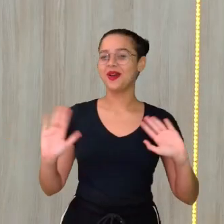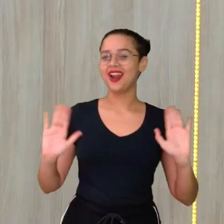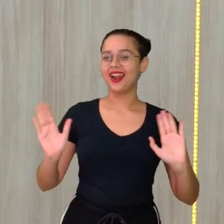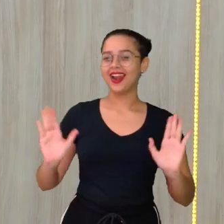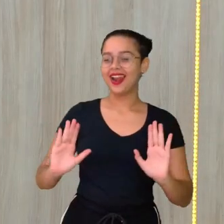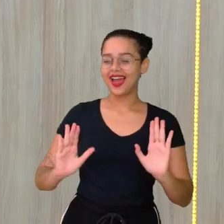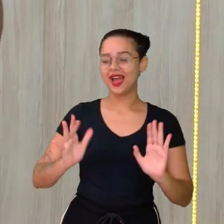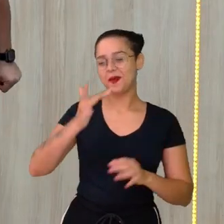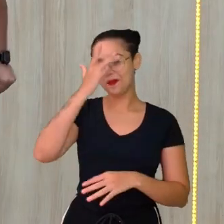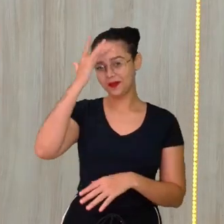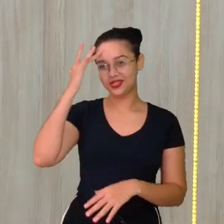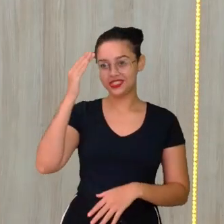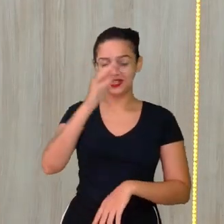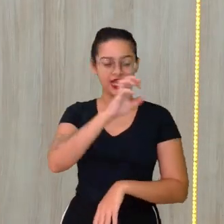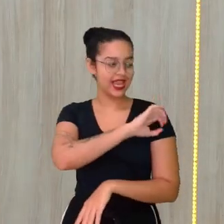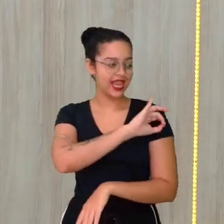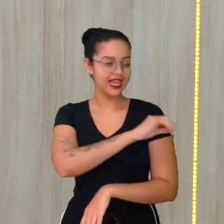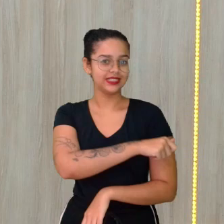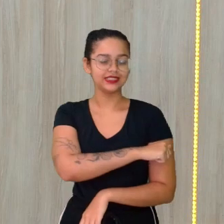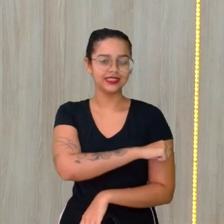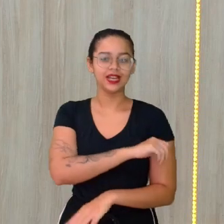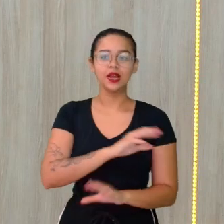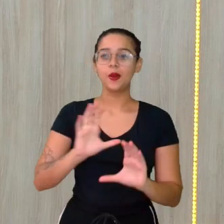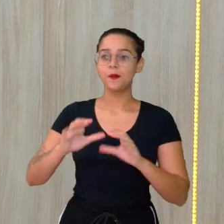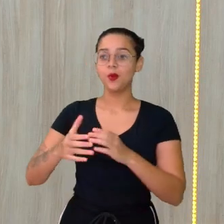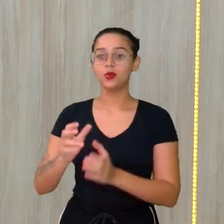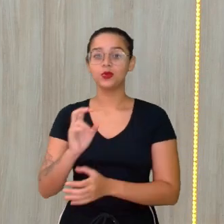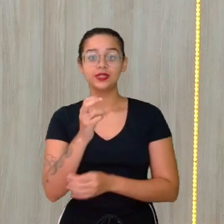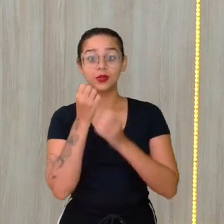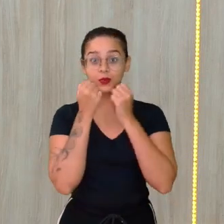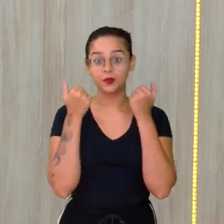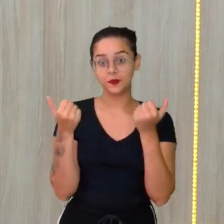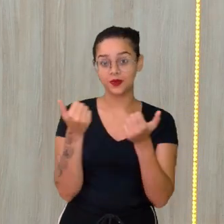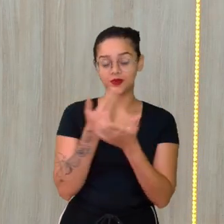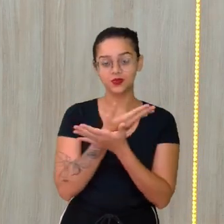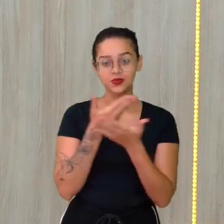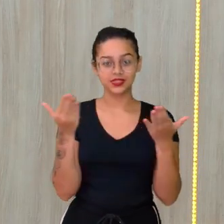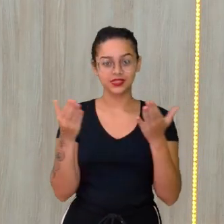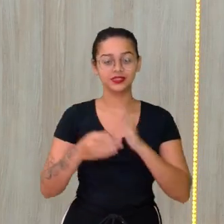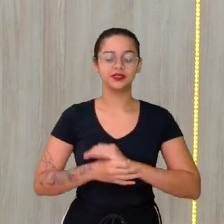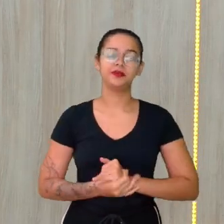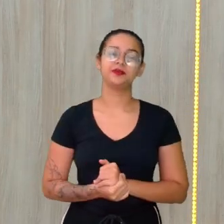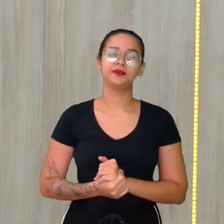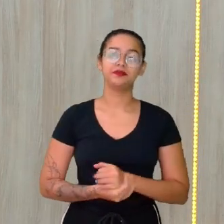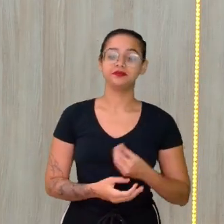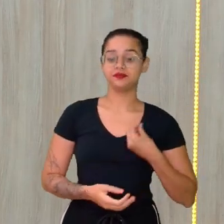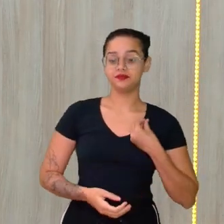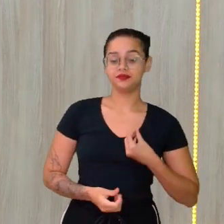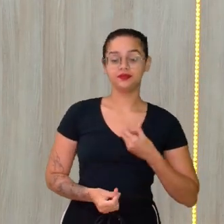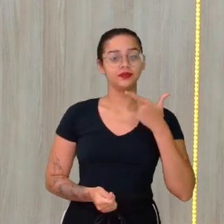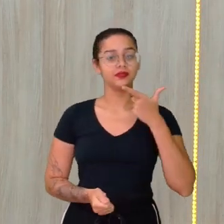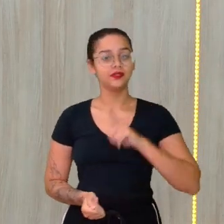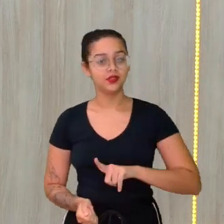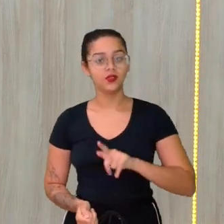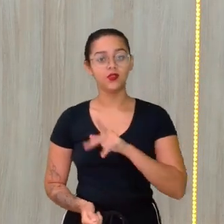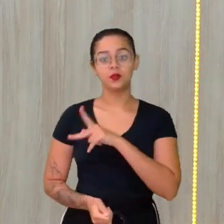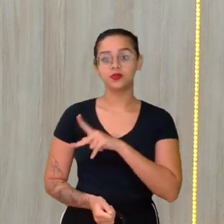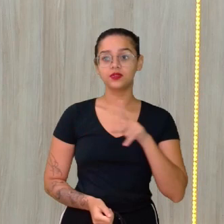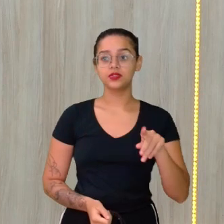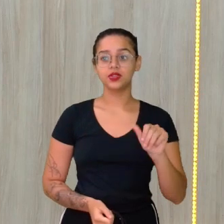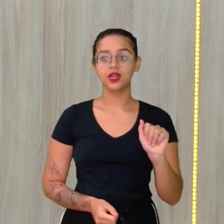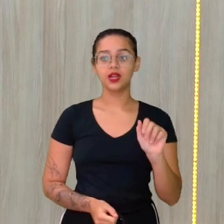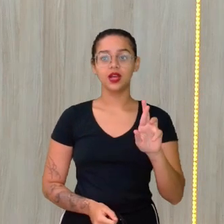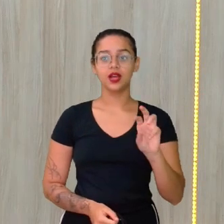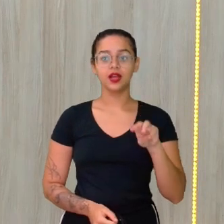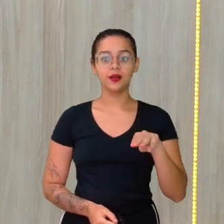Olá, meu povo da EJA, módulo 5, tudo bem com vocês? Estou aqui de volta, professor